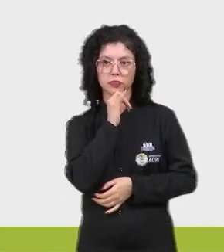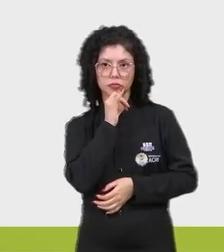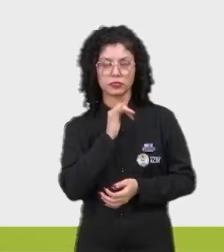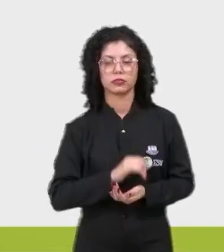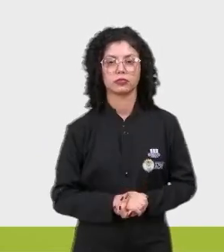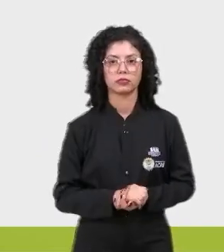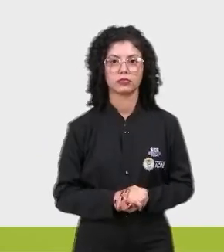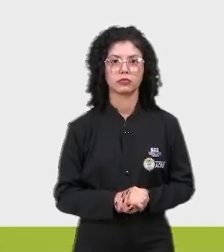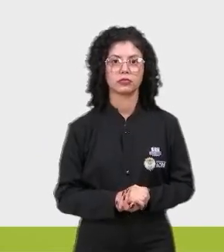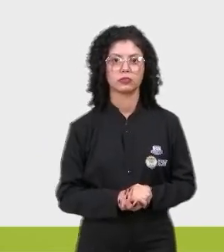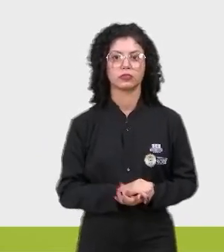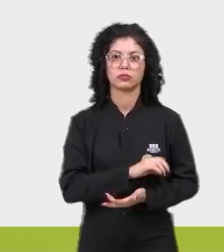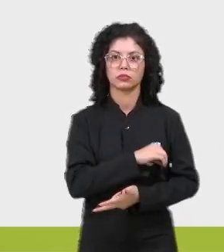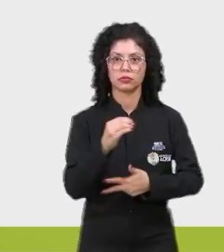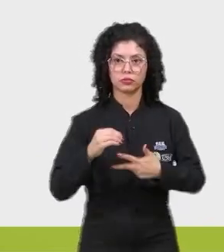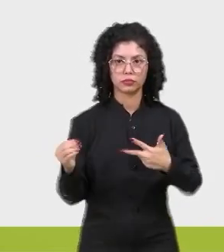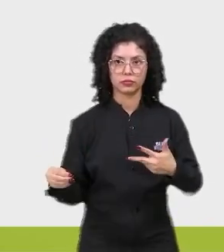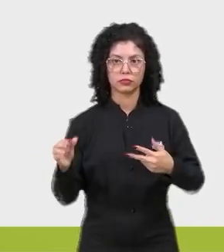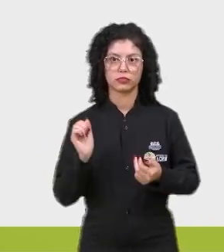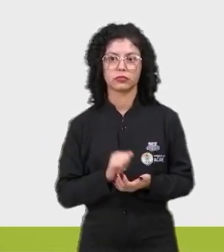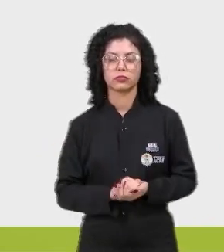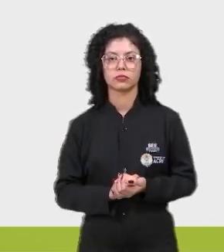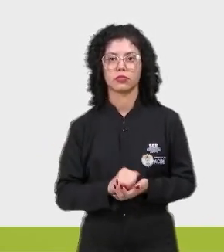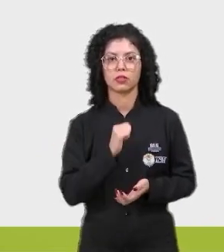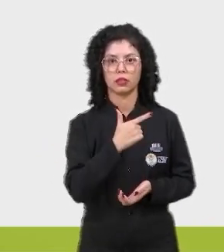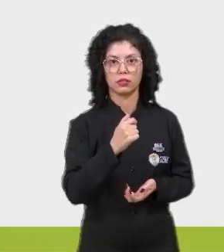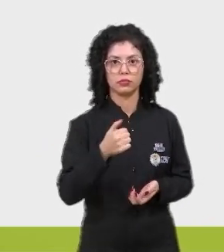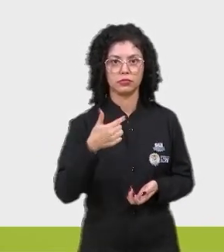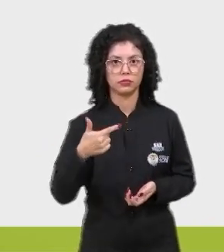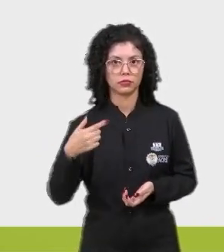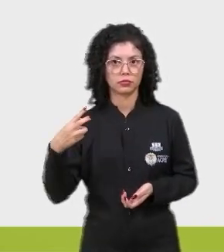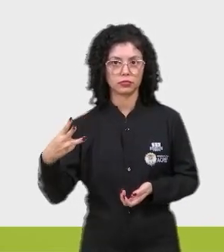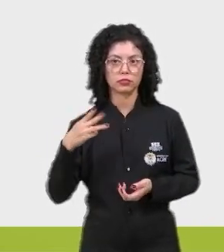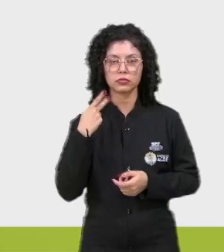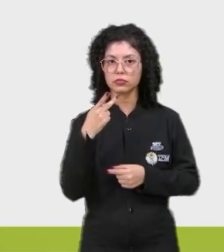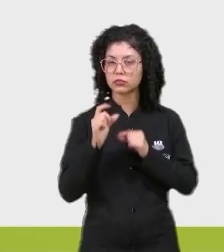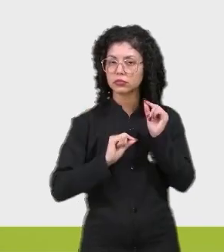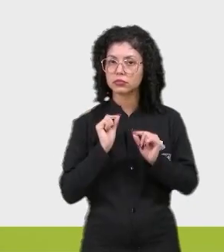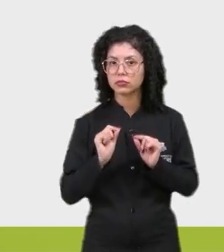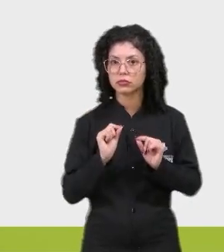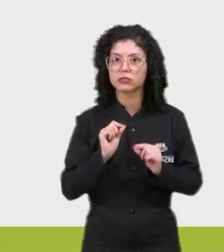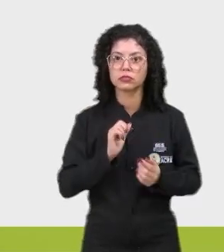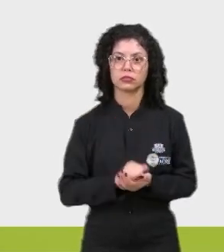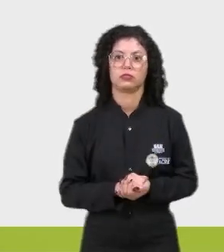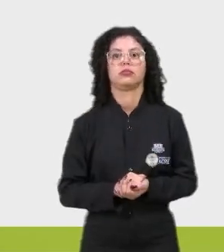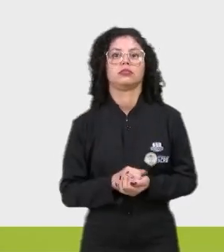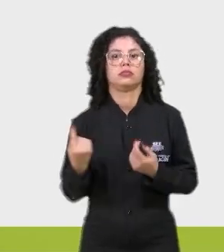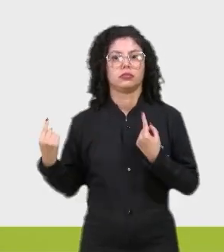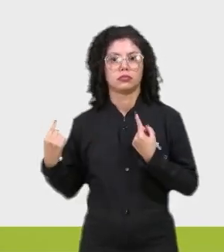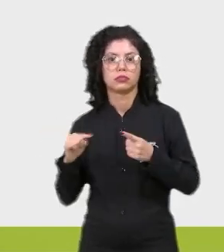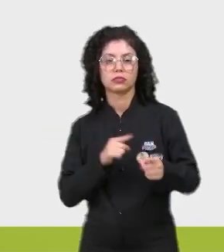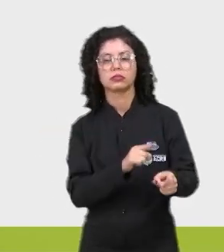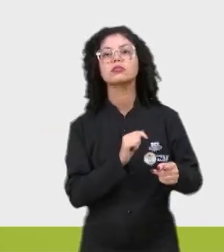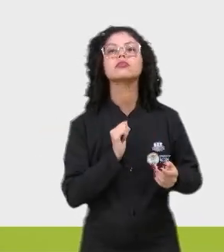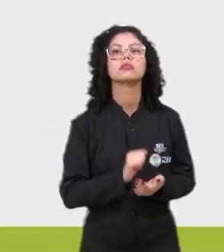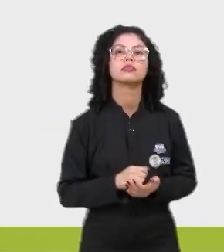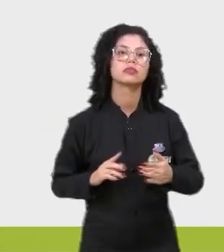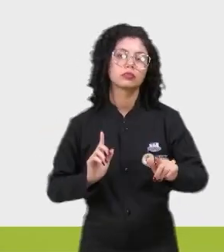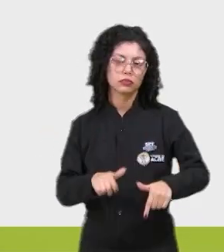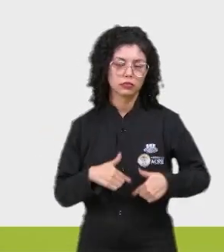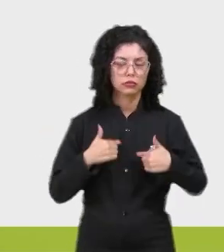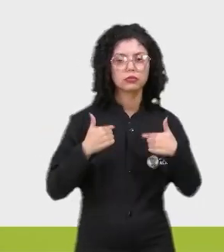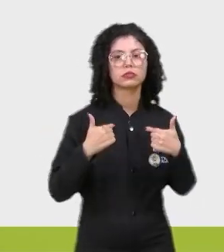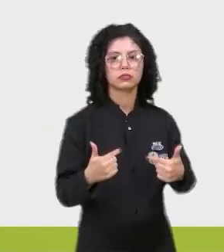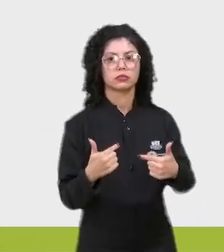exemplo, o Enem de 2023. Ele falava justamente sobre os desafios, né,